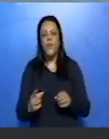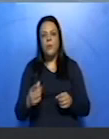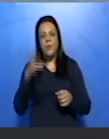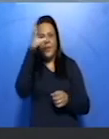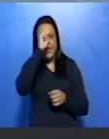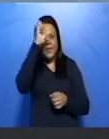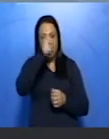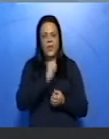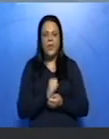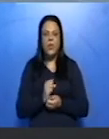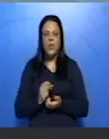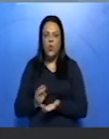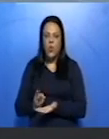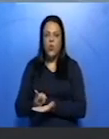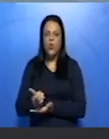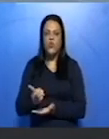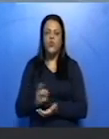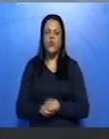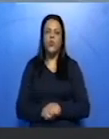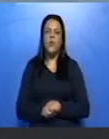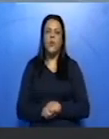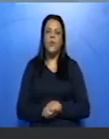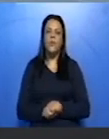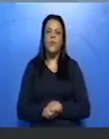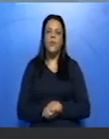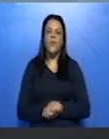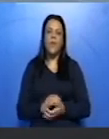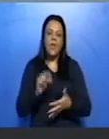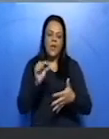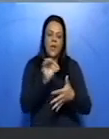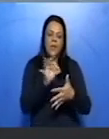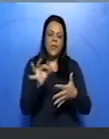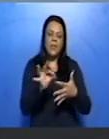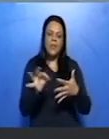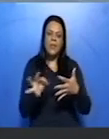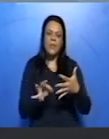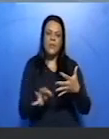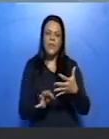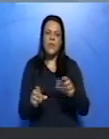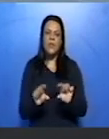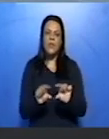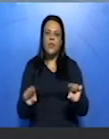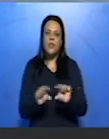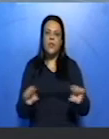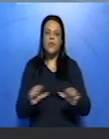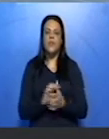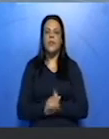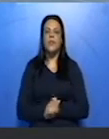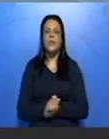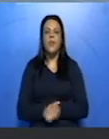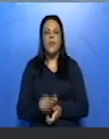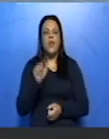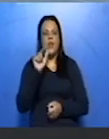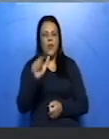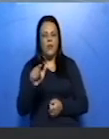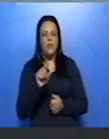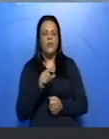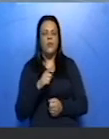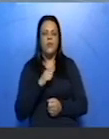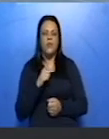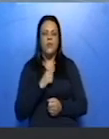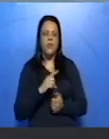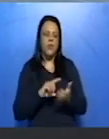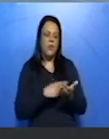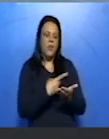daremos sequência nessas classificações. Enquanto isso, vocês aí do outro lado, tem no módulo de vocês, no